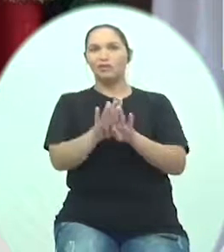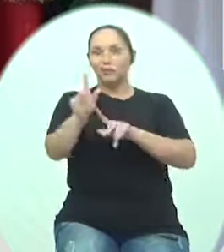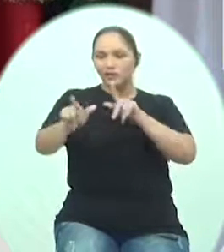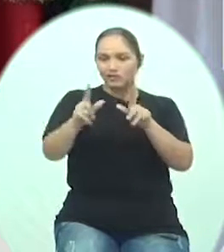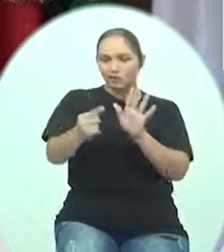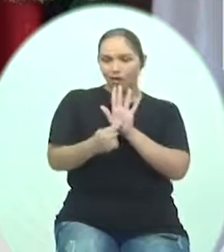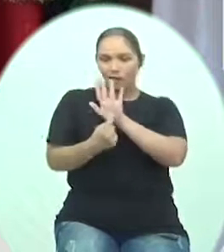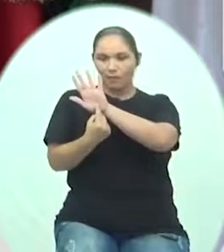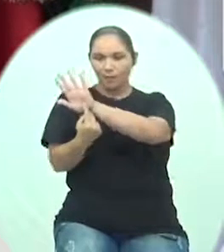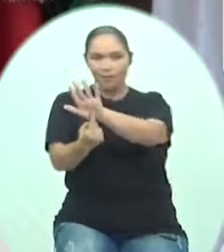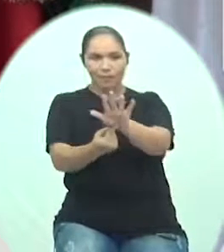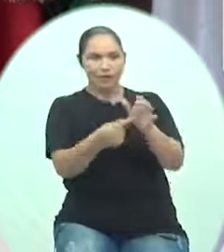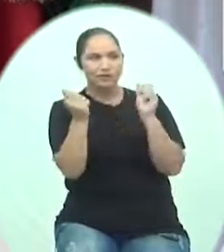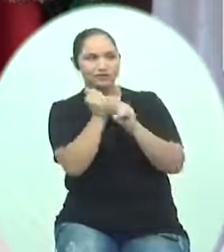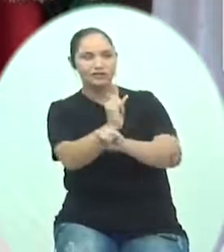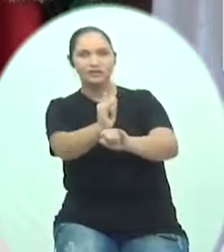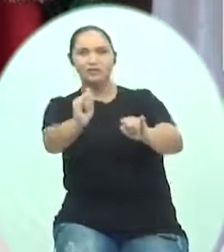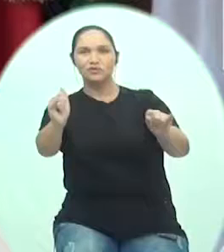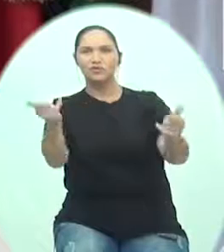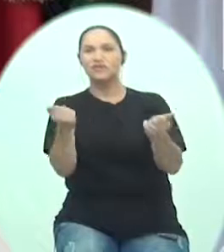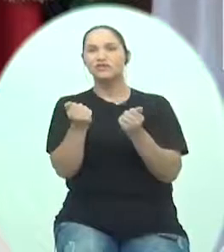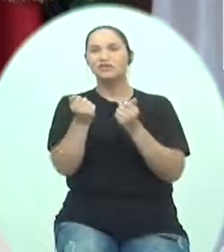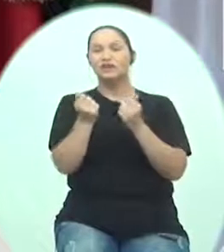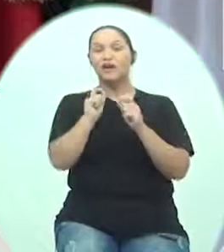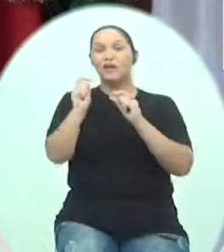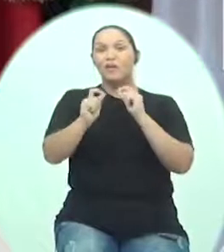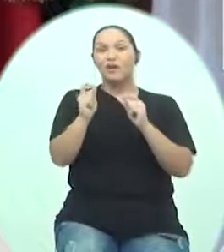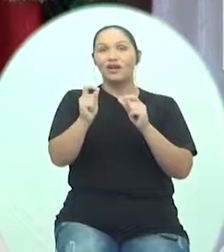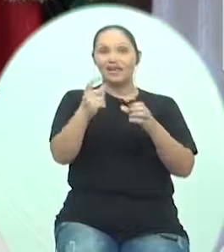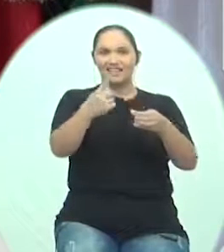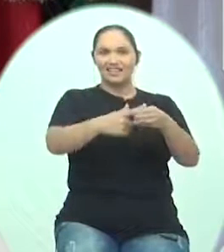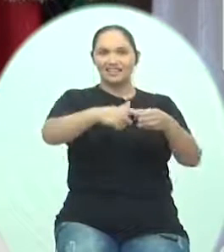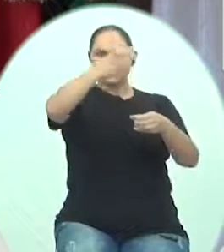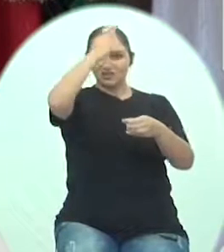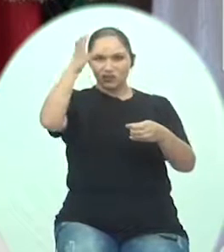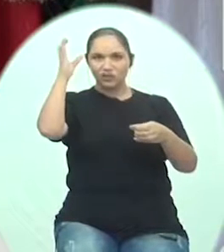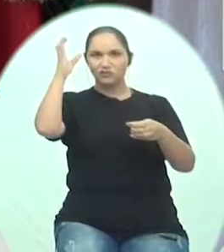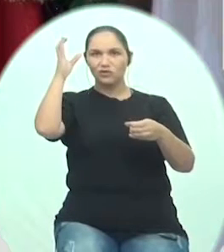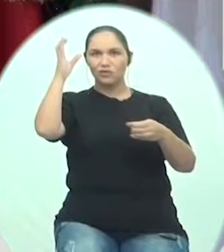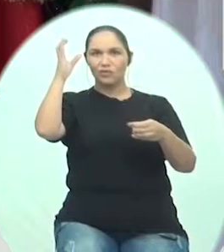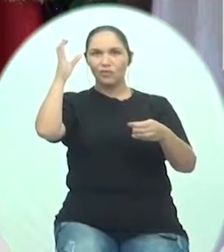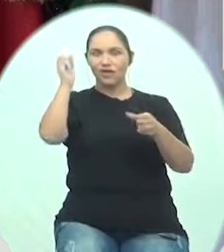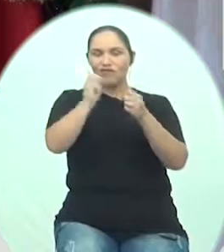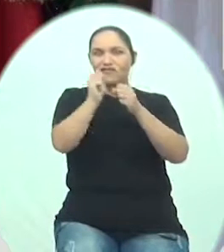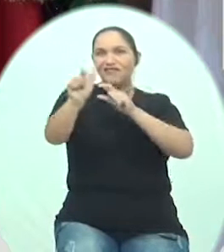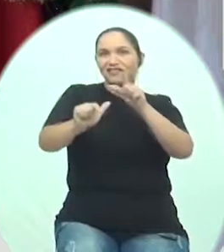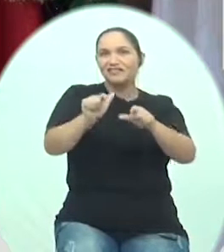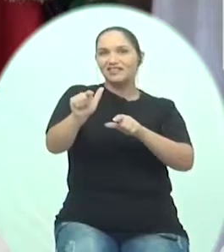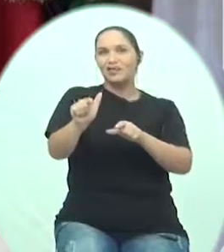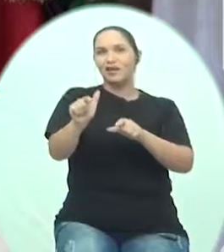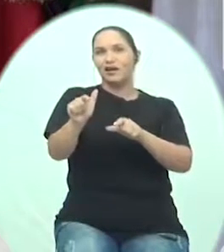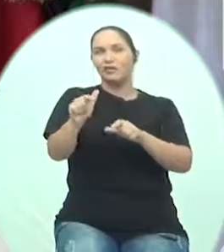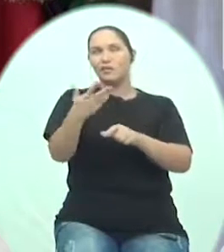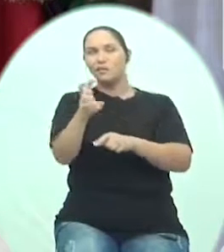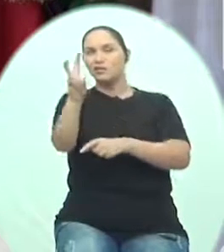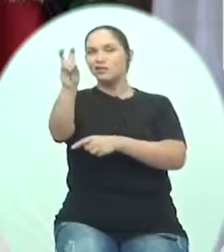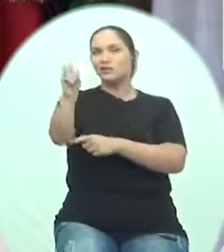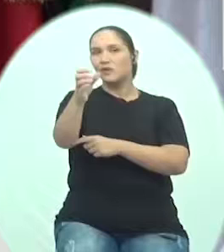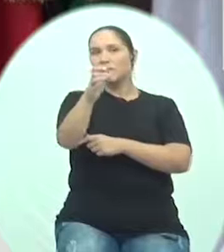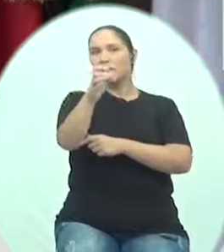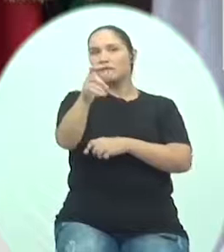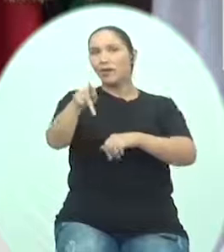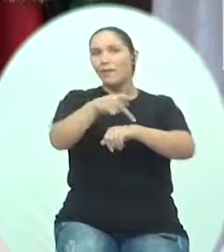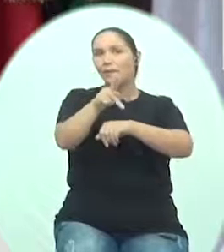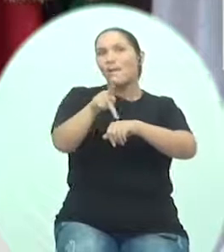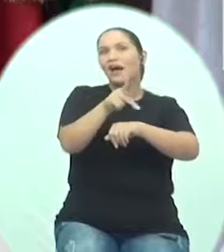alguma coisa em torno de 40 países que em tempo real está acompanhando todo esse trabalho são duas competições paralelas